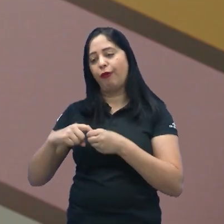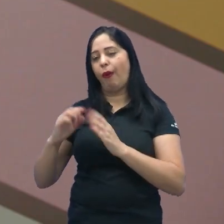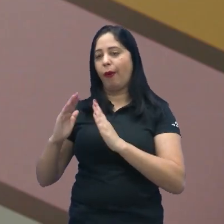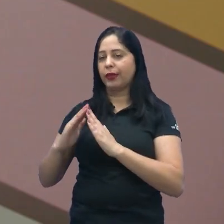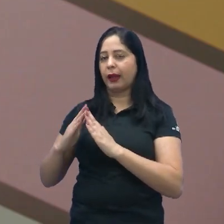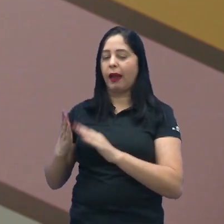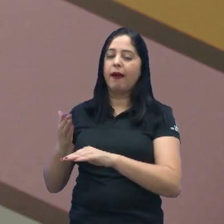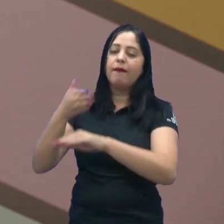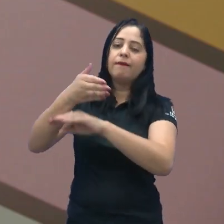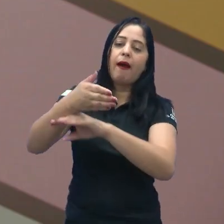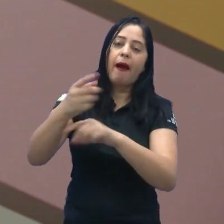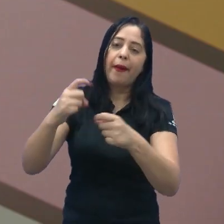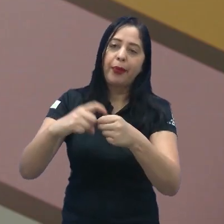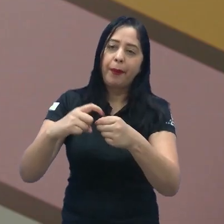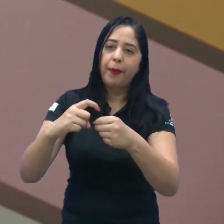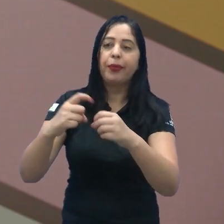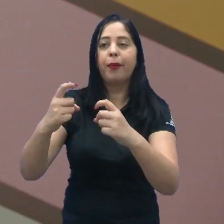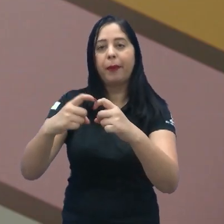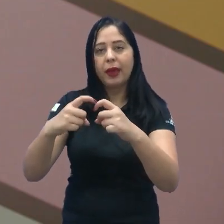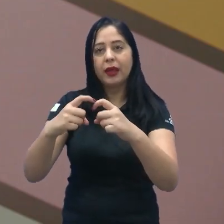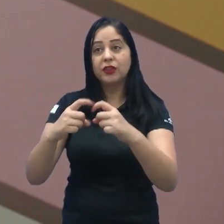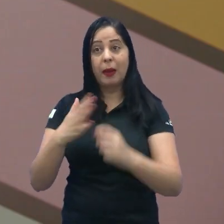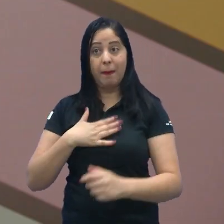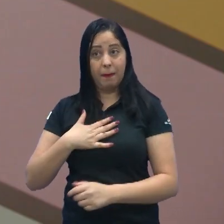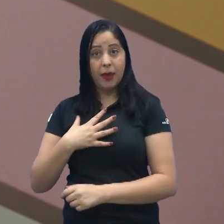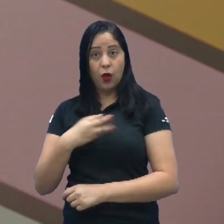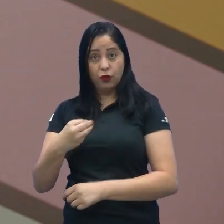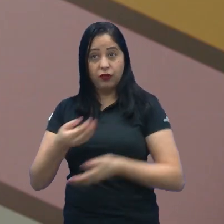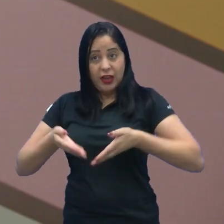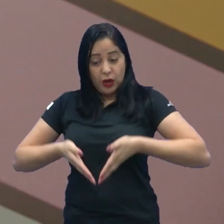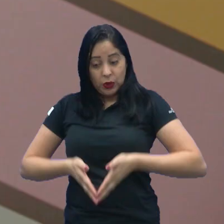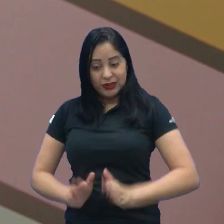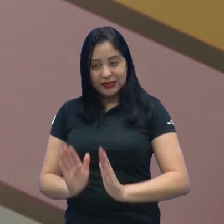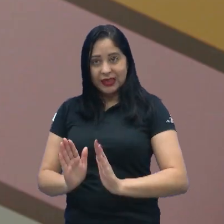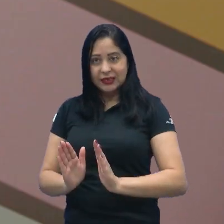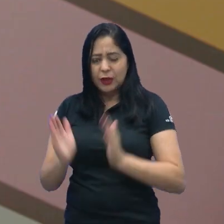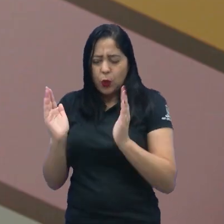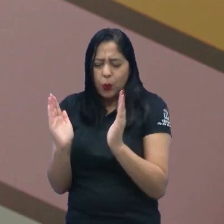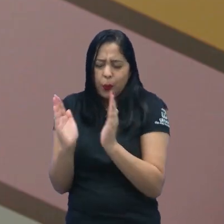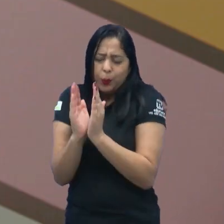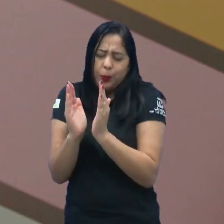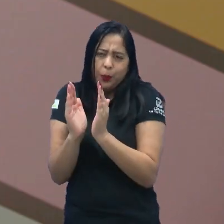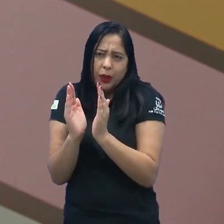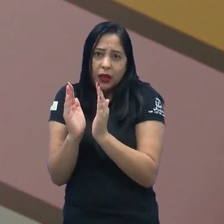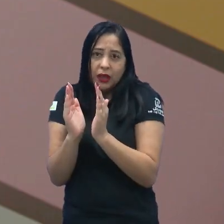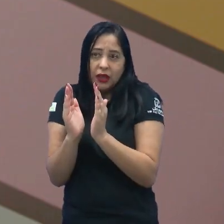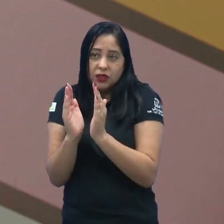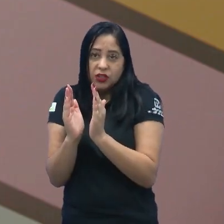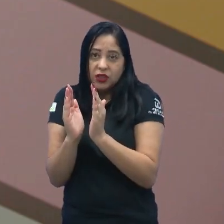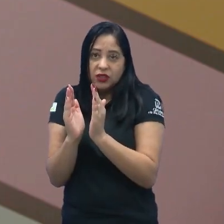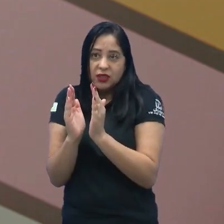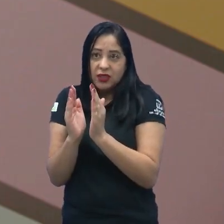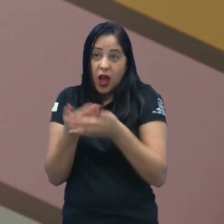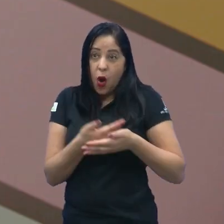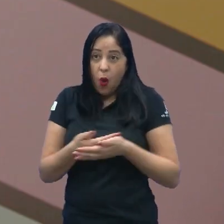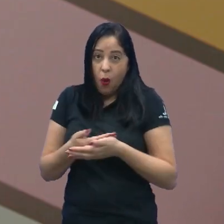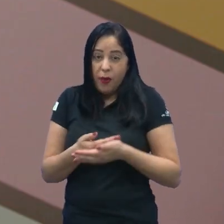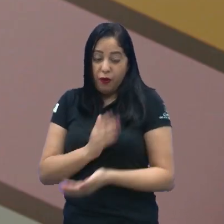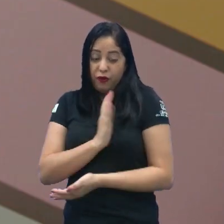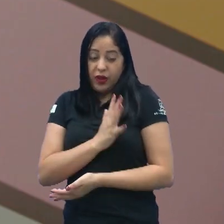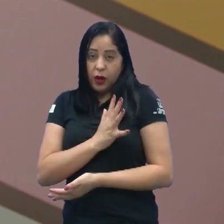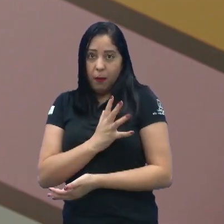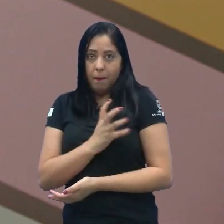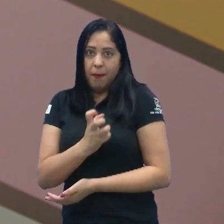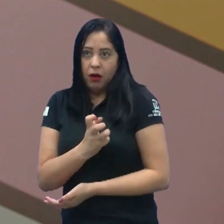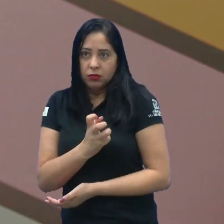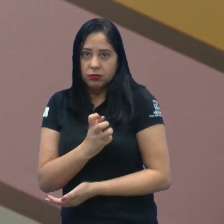atendimento. Meu filho nasceu prematuro, chegou antes da hora e teve uma parada cardiorrespiratória, assim